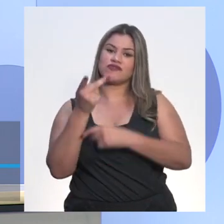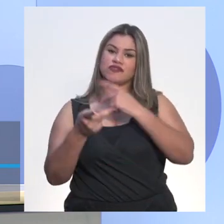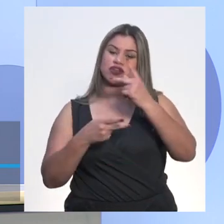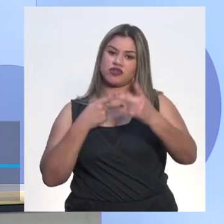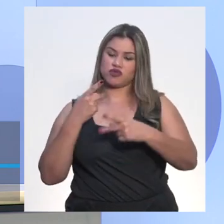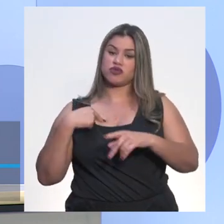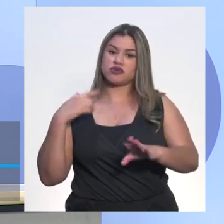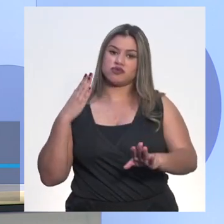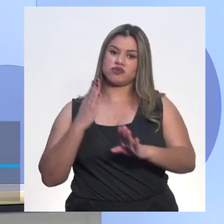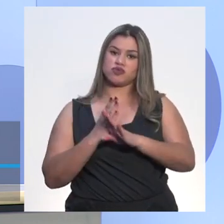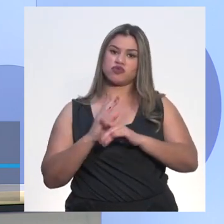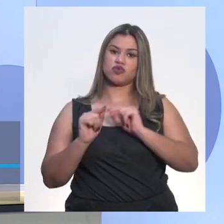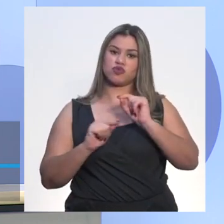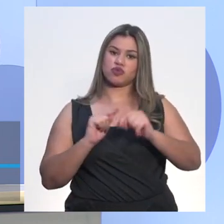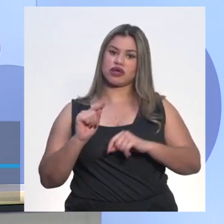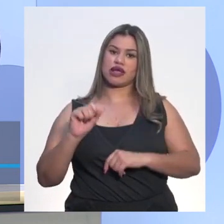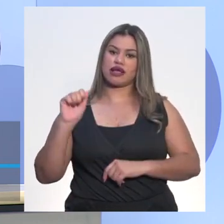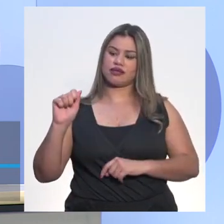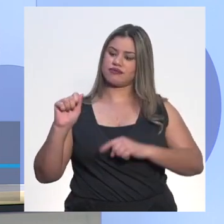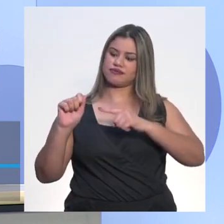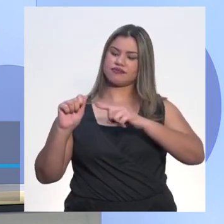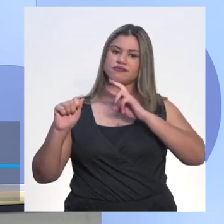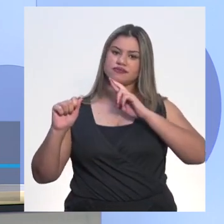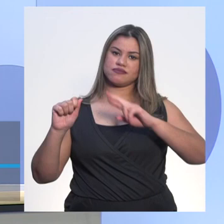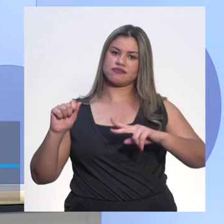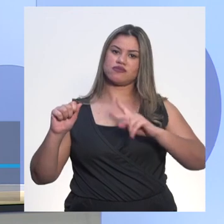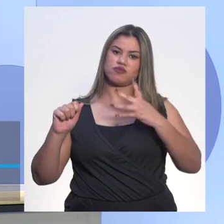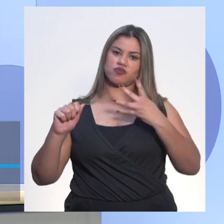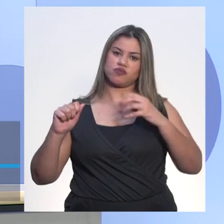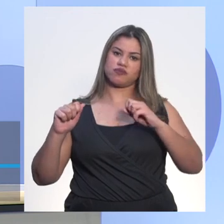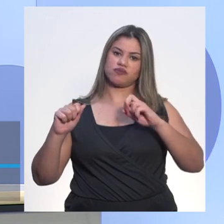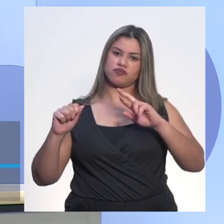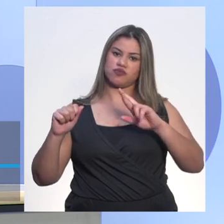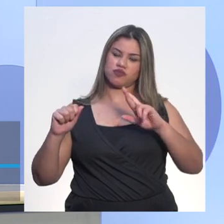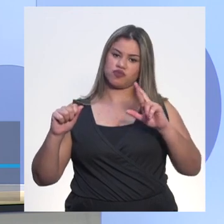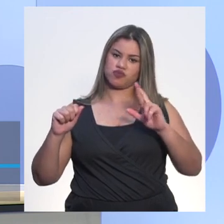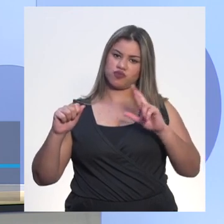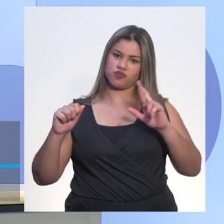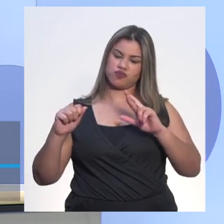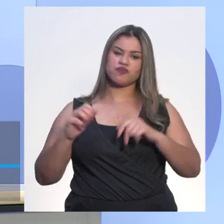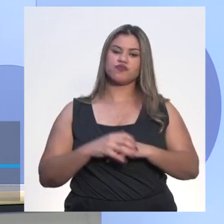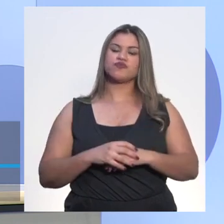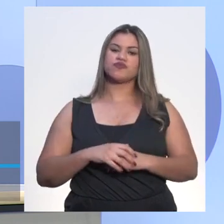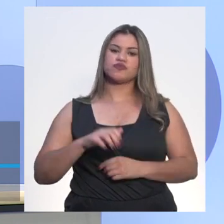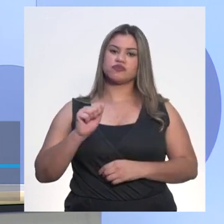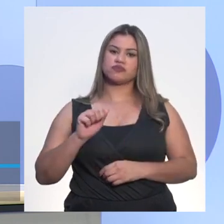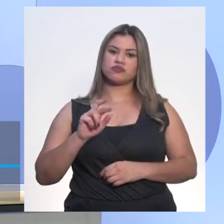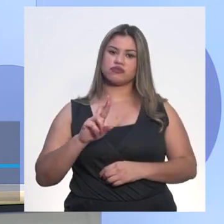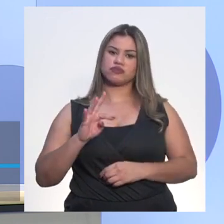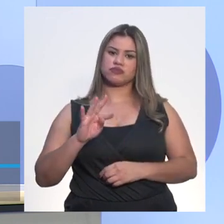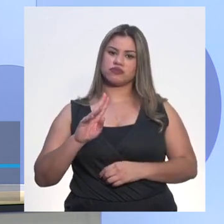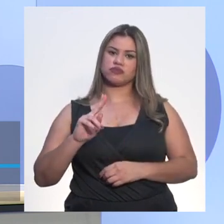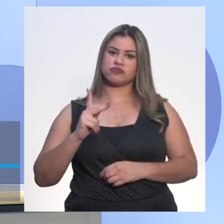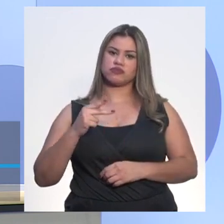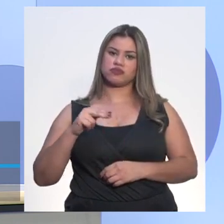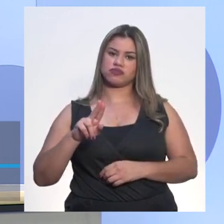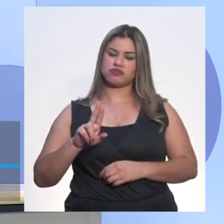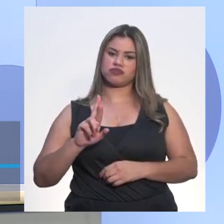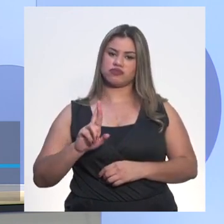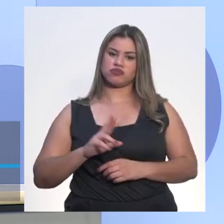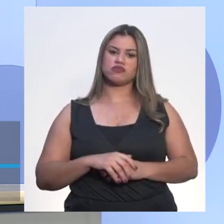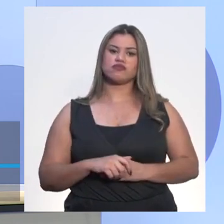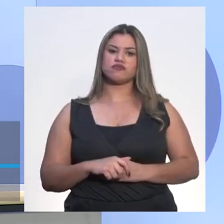pude localizar a resposta como A, 48. Então, por exemplo, o Arthur colocou R$ 48